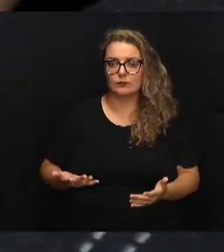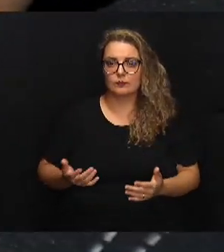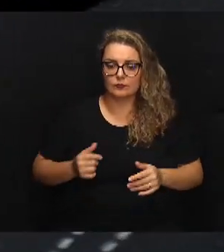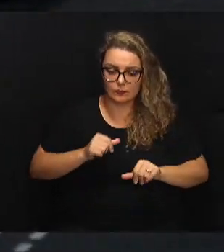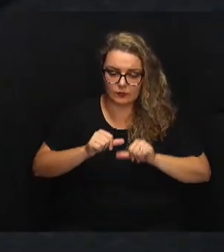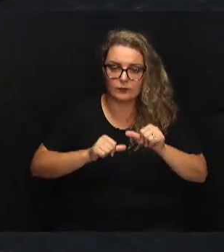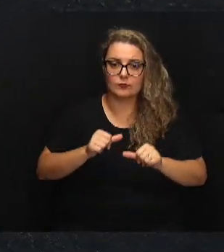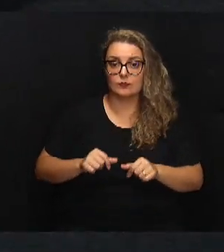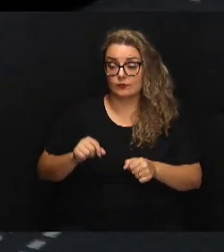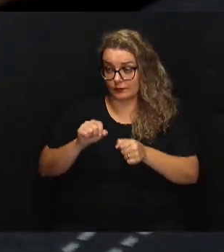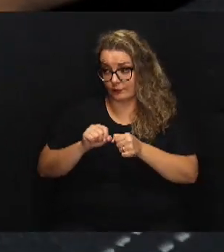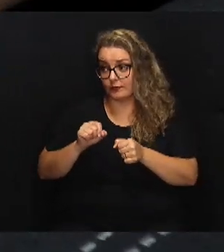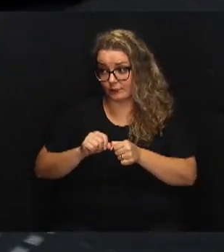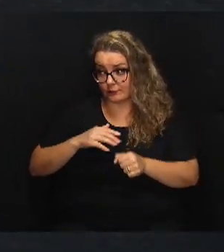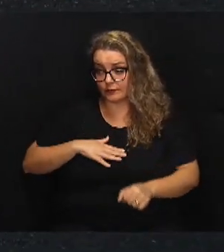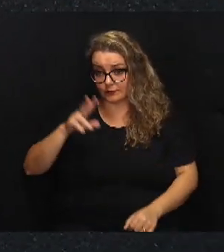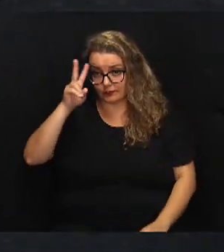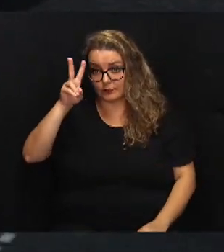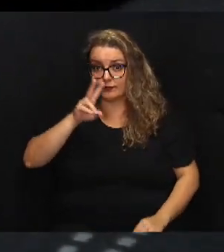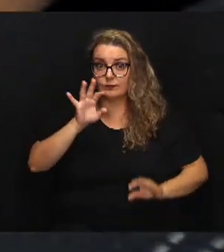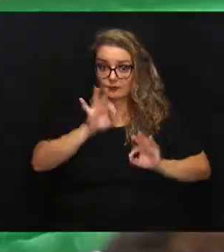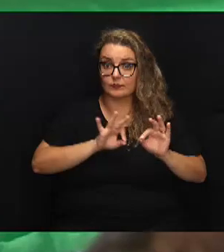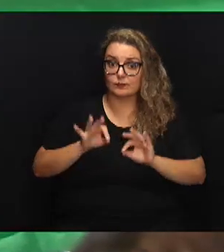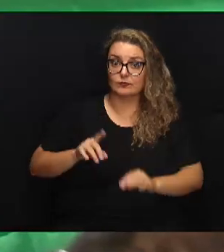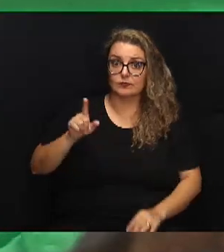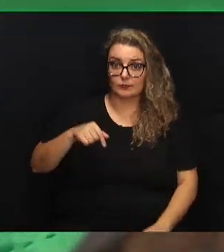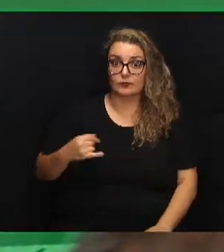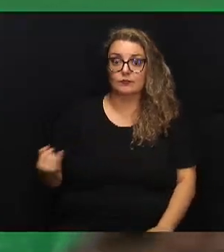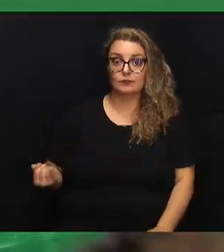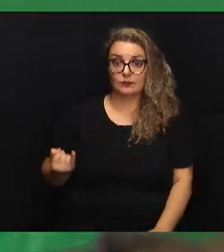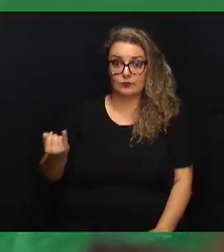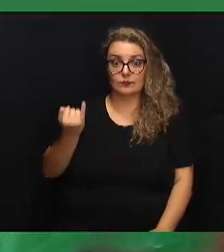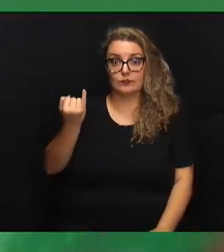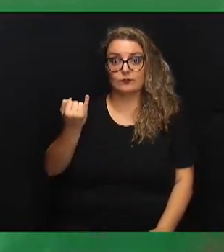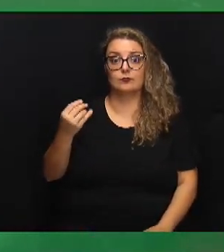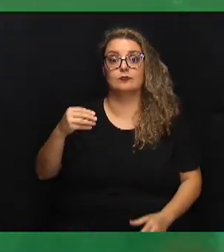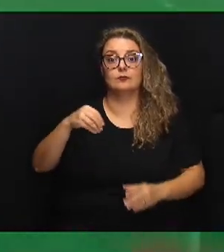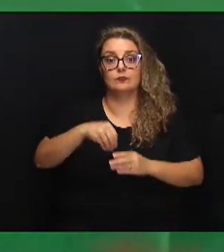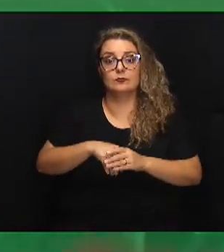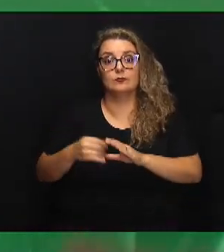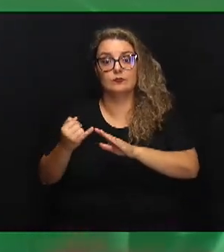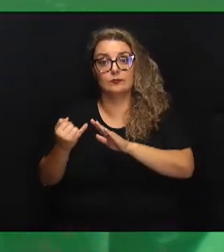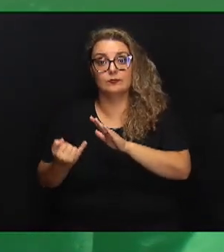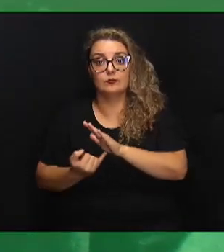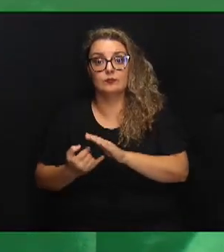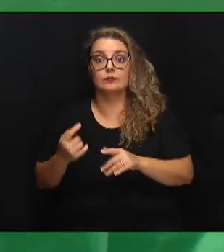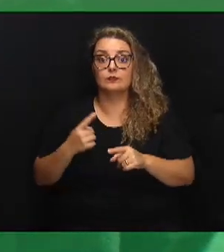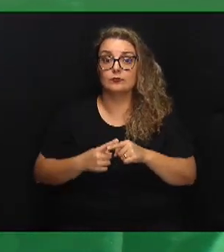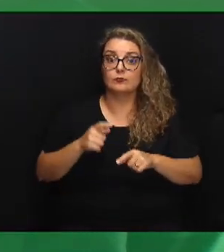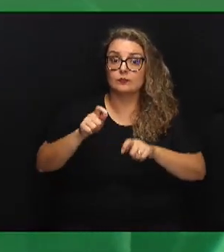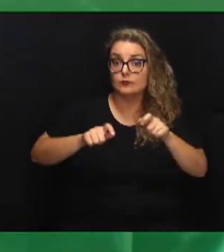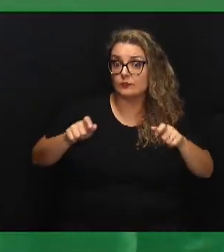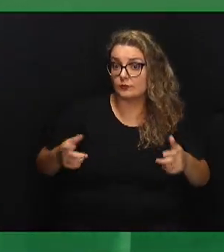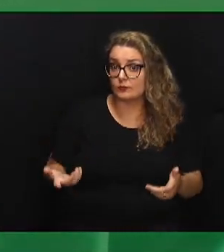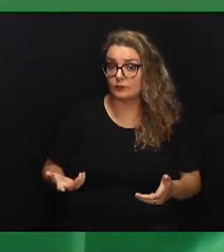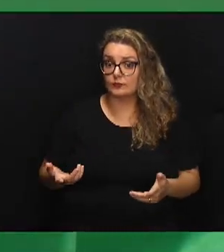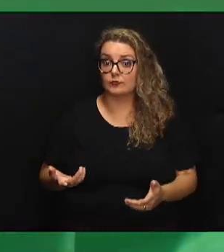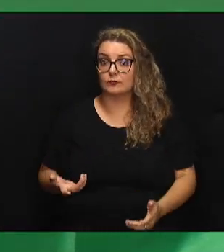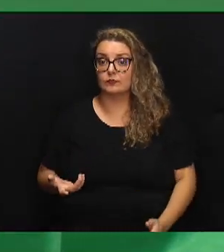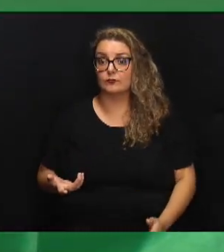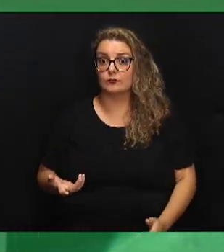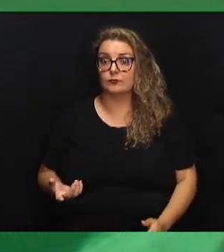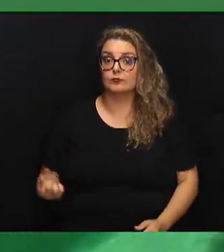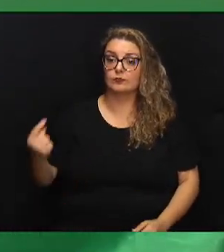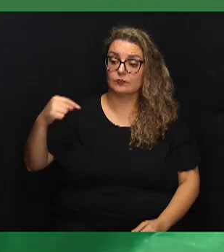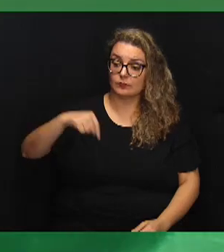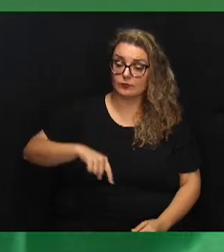História, né, que você pode acompanhar, ele também é um braço importante dentro da instituição, porque são pessoas que vêm com